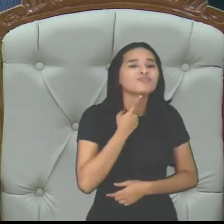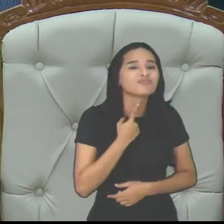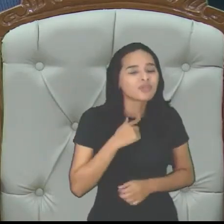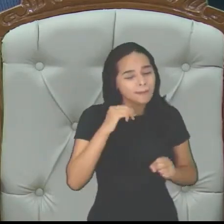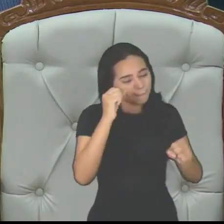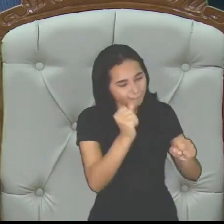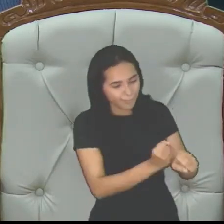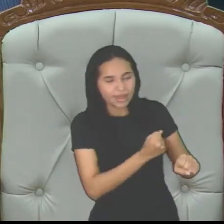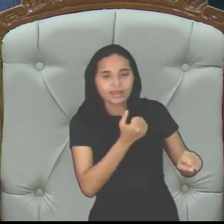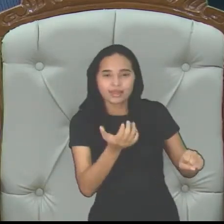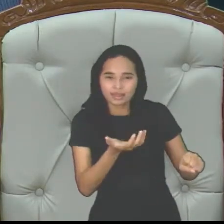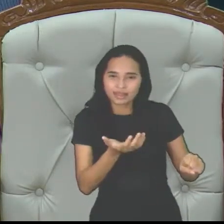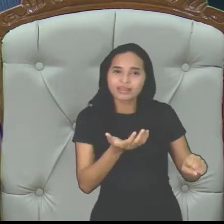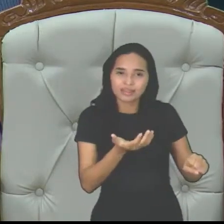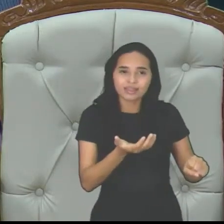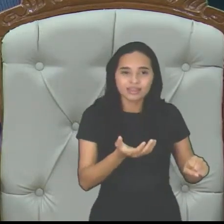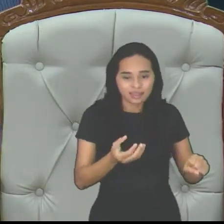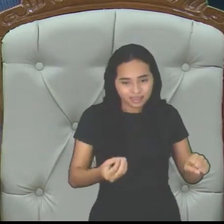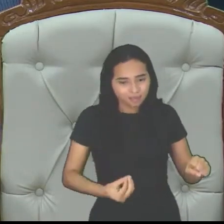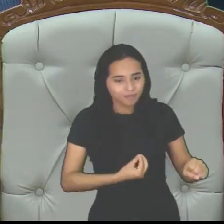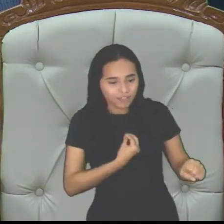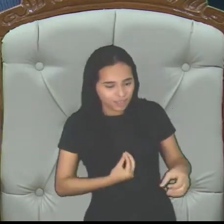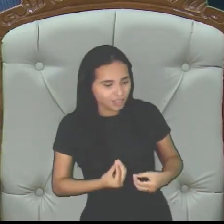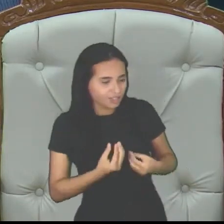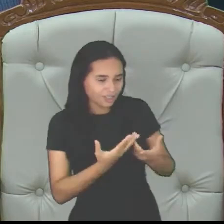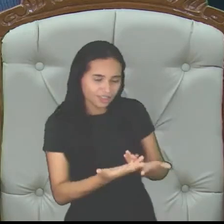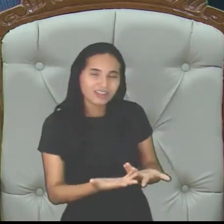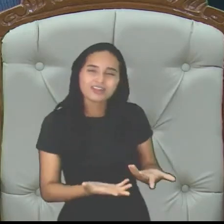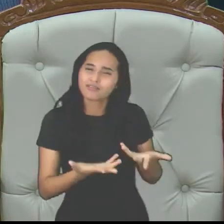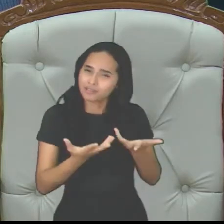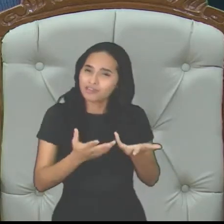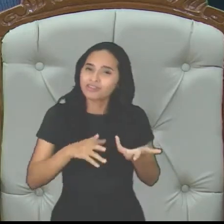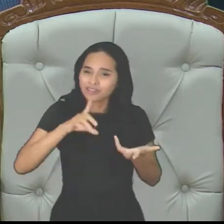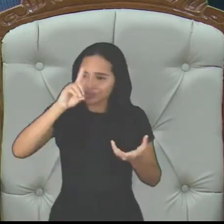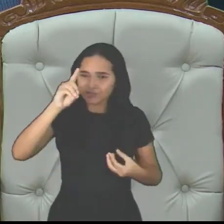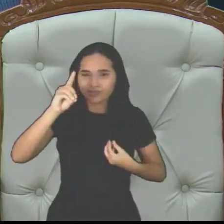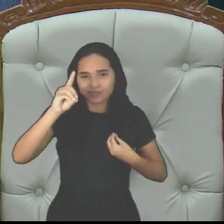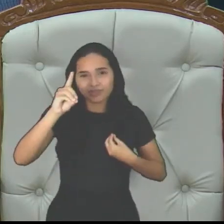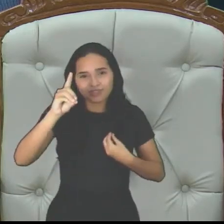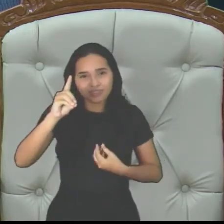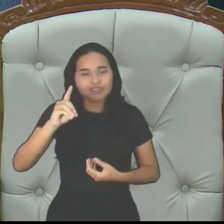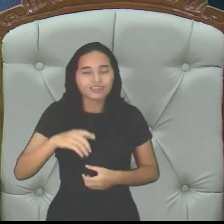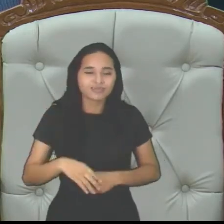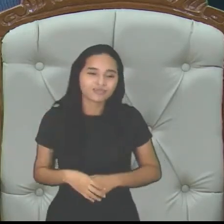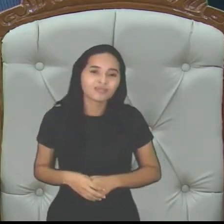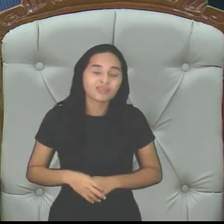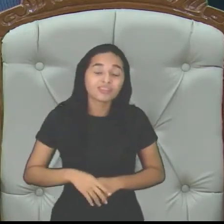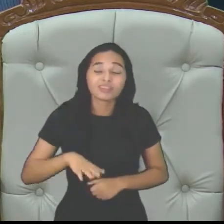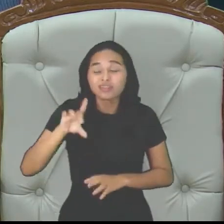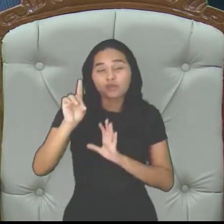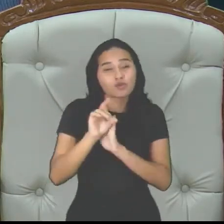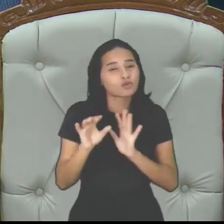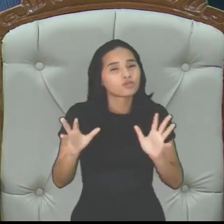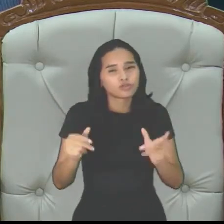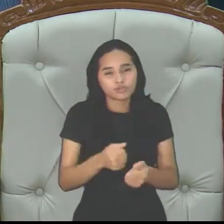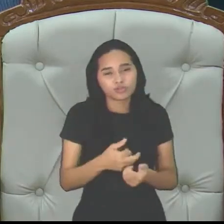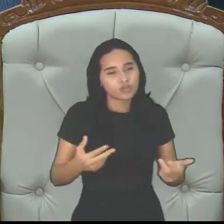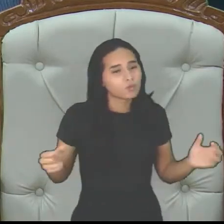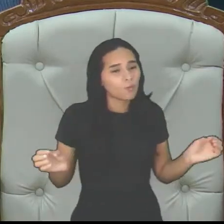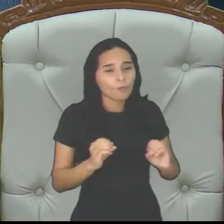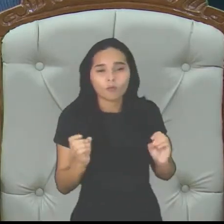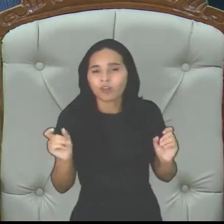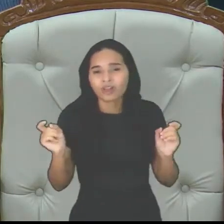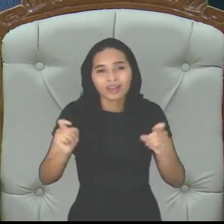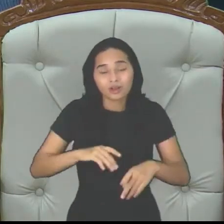mata quando quer matar e dá vida quando quer dar vida. Ele faz todas as coisas, ninguém pode